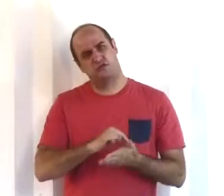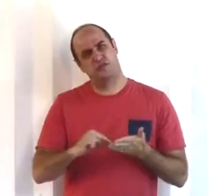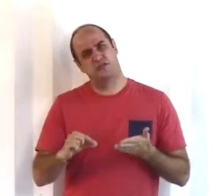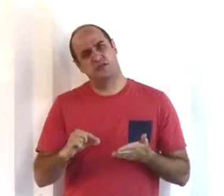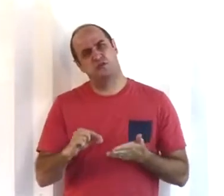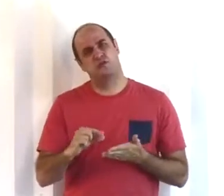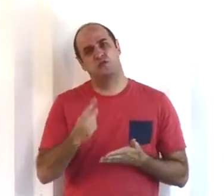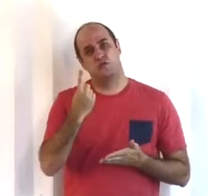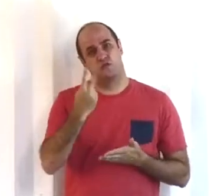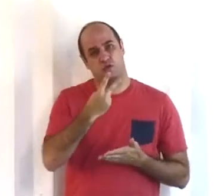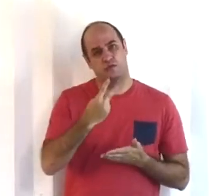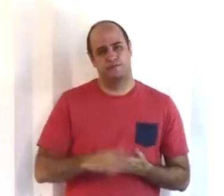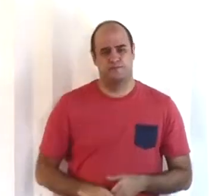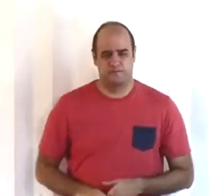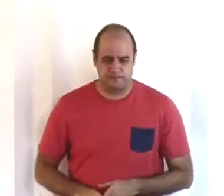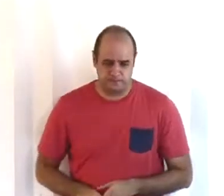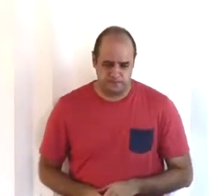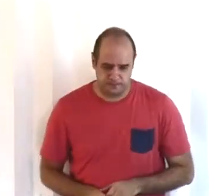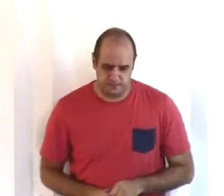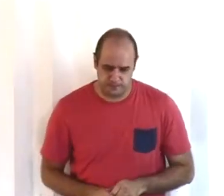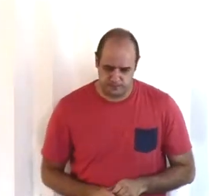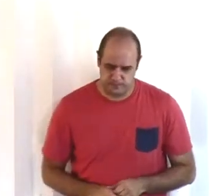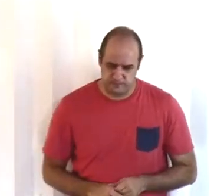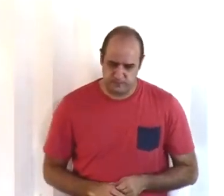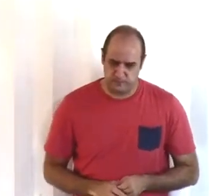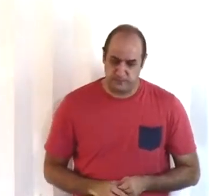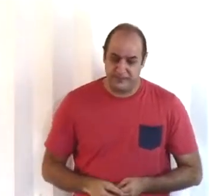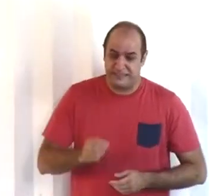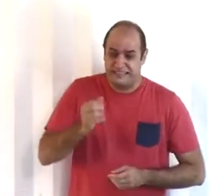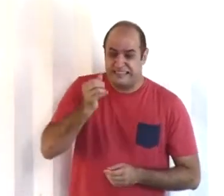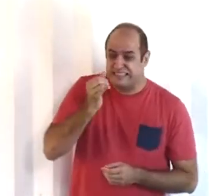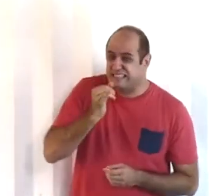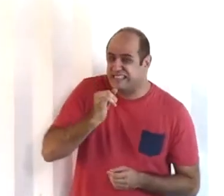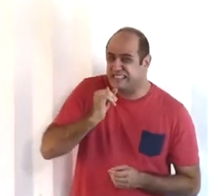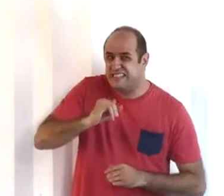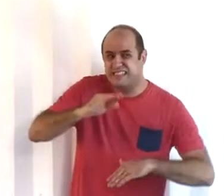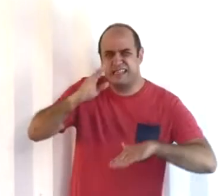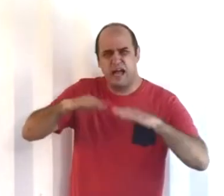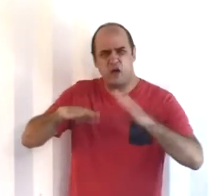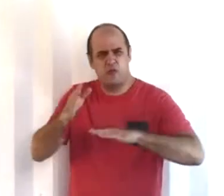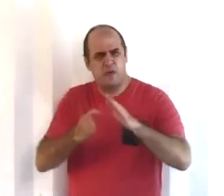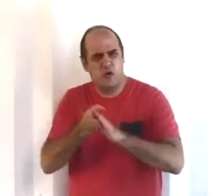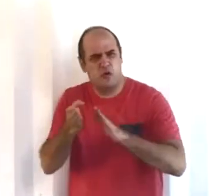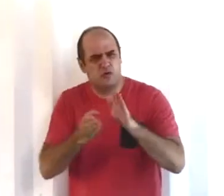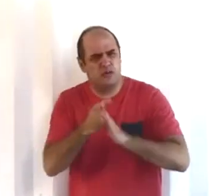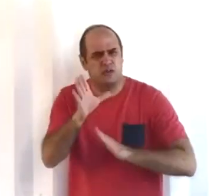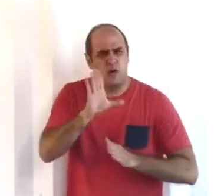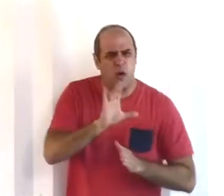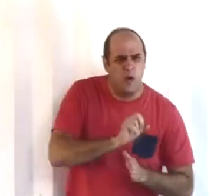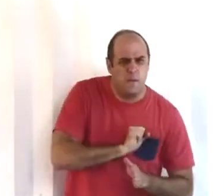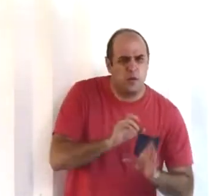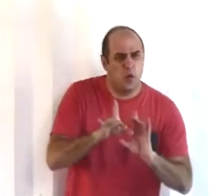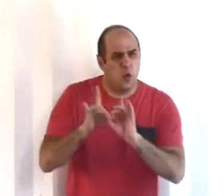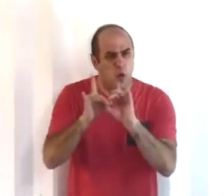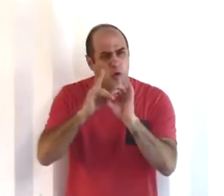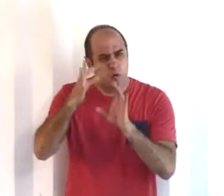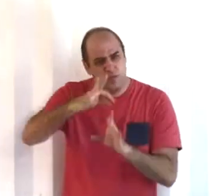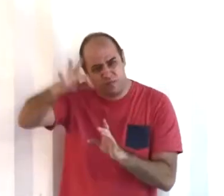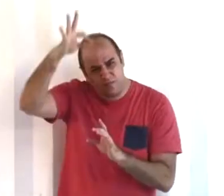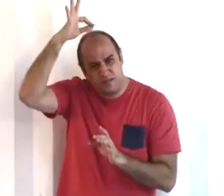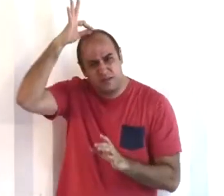versículos 1 e 2. Se há, pois, alguma exortação em Cristo, alguma consolação de amor, alguma comunhão do